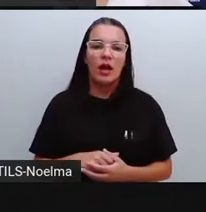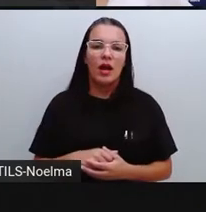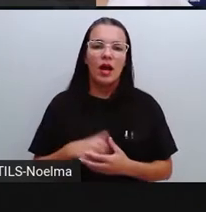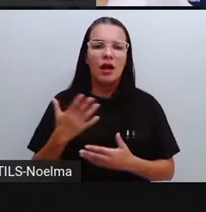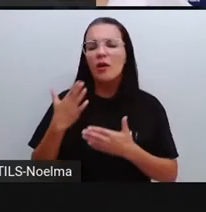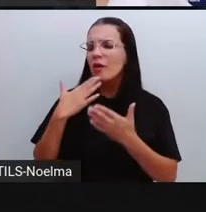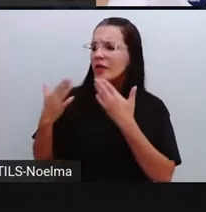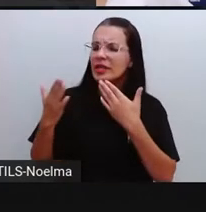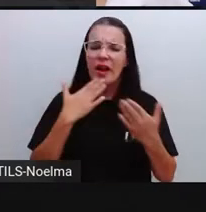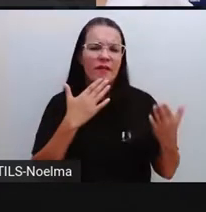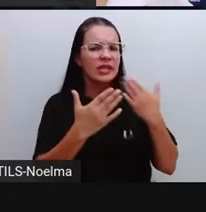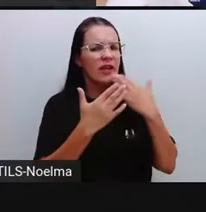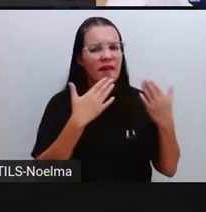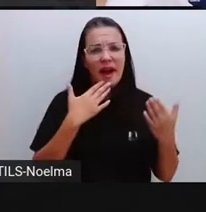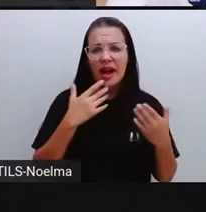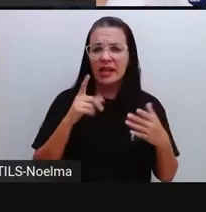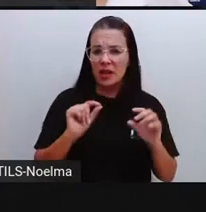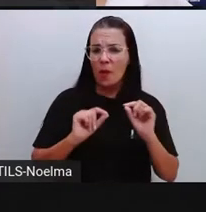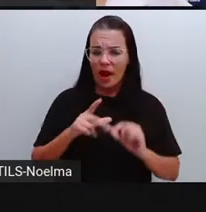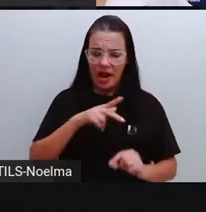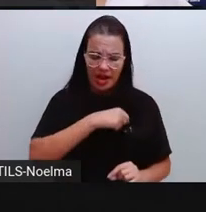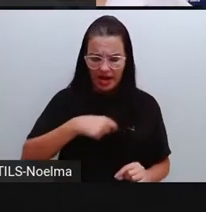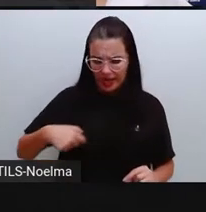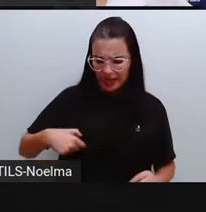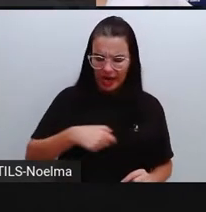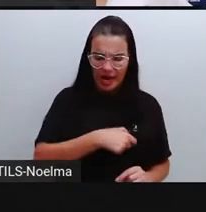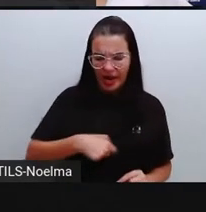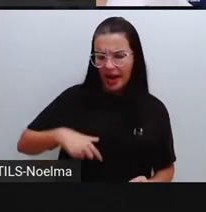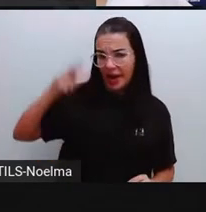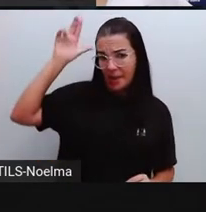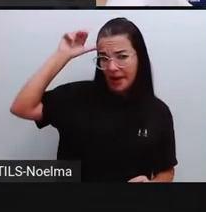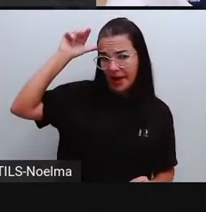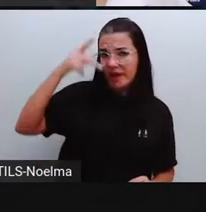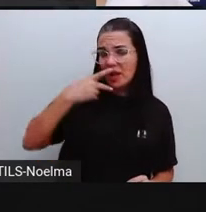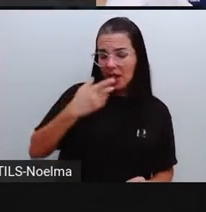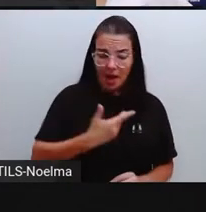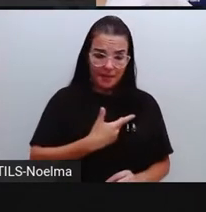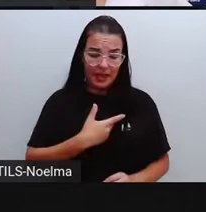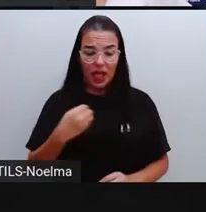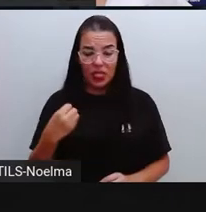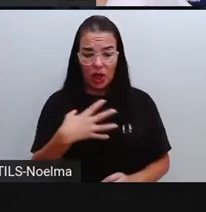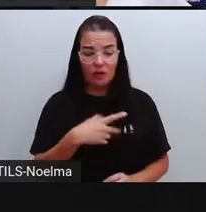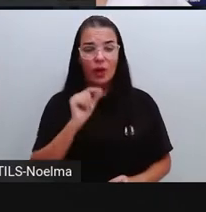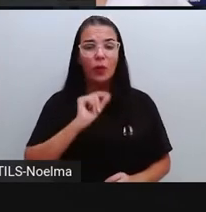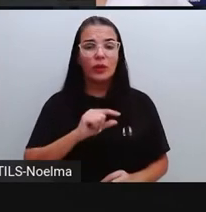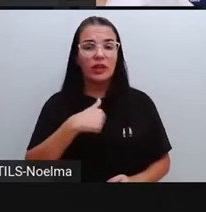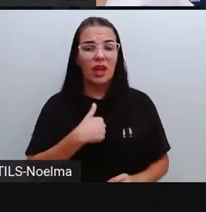Conversa vai, conversa vem. A zebrinha disse para a amiga nova o que a incomodava: